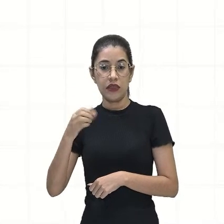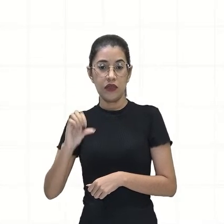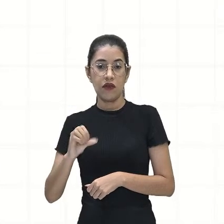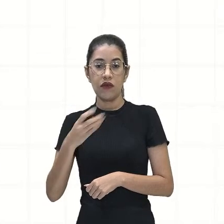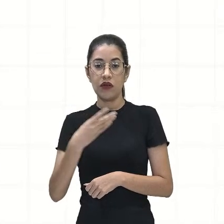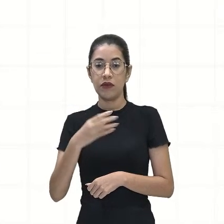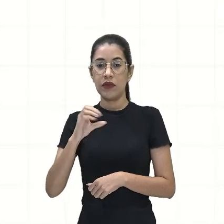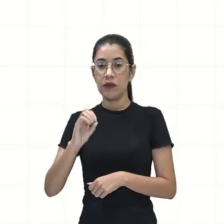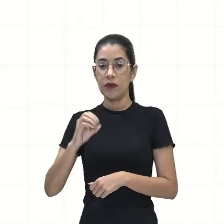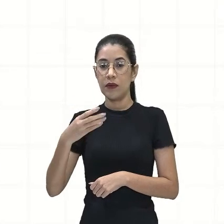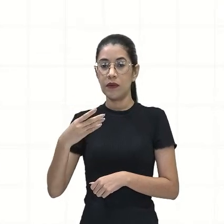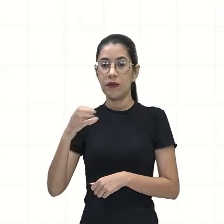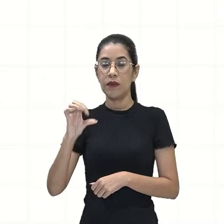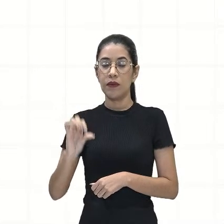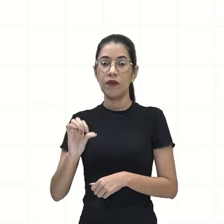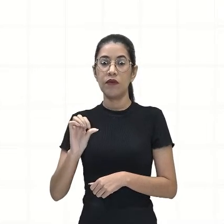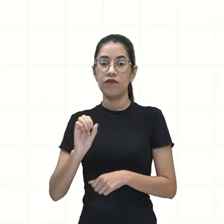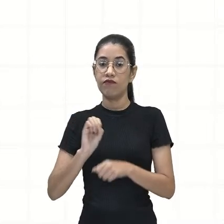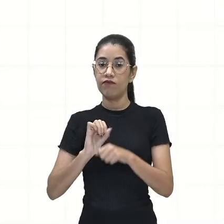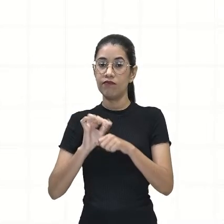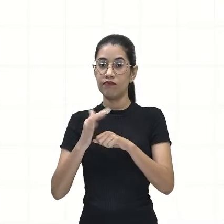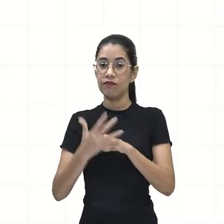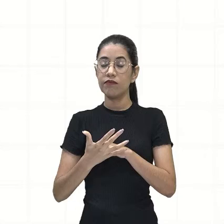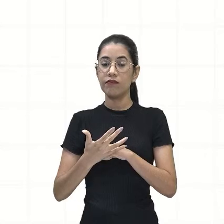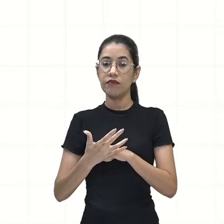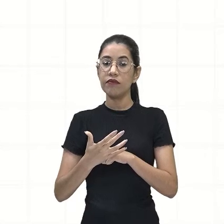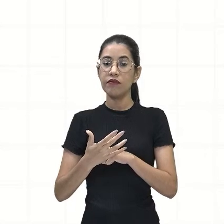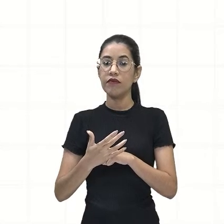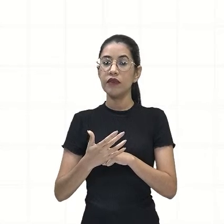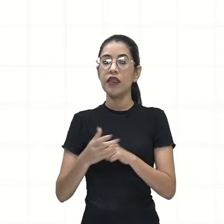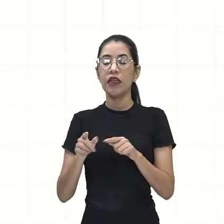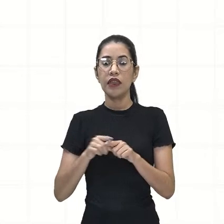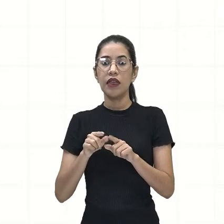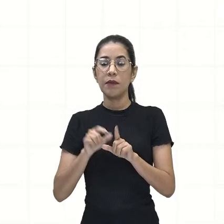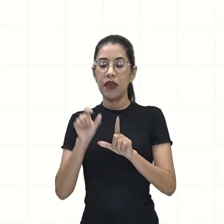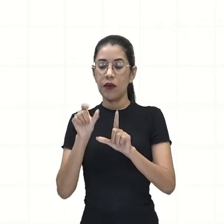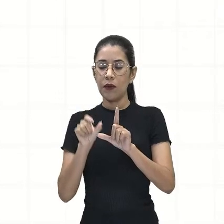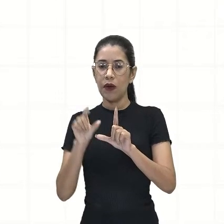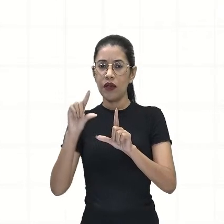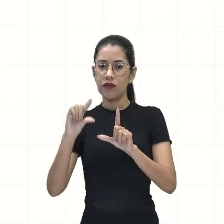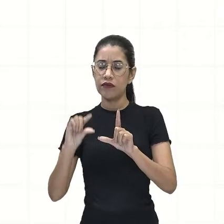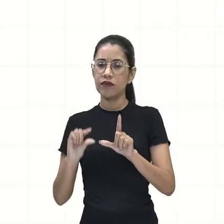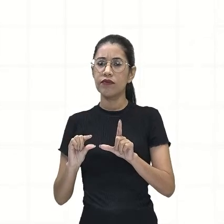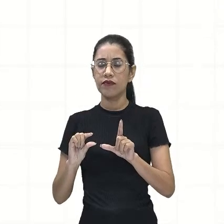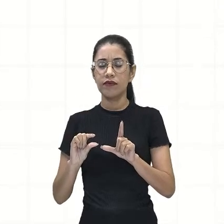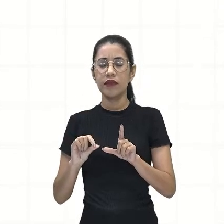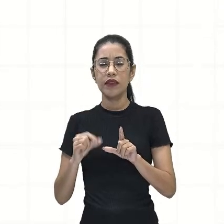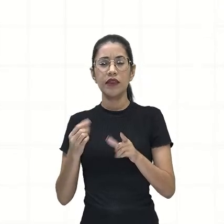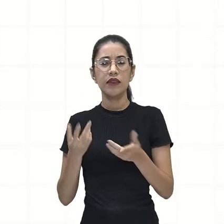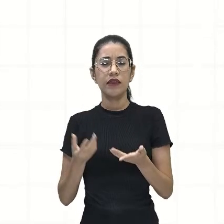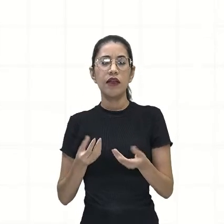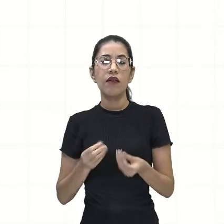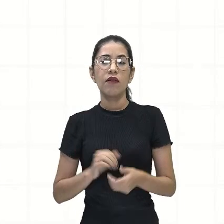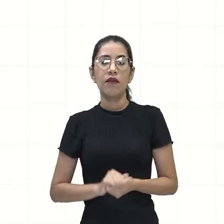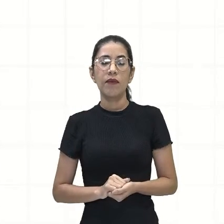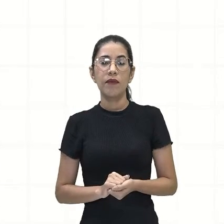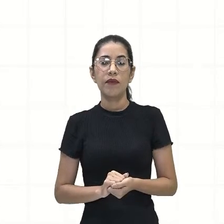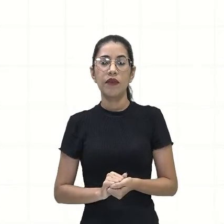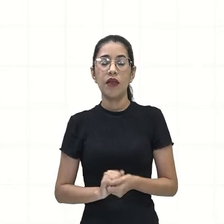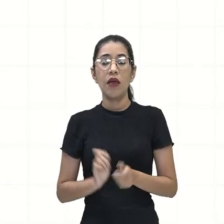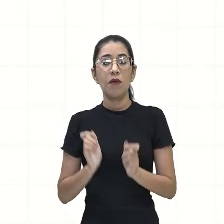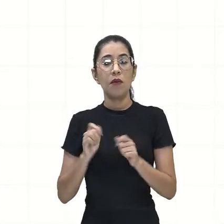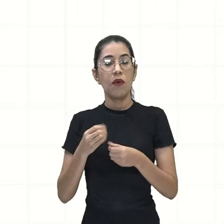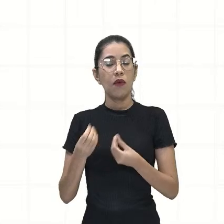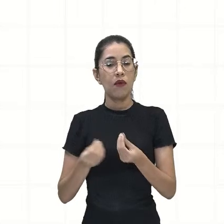4.049 casos de Covid, a barra também diminuiu. Ou seja, aqui talvez tivesse que